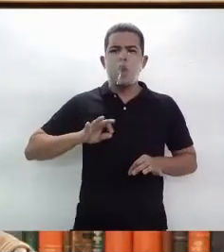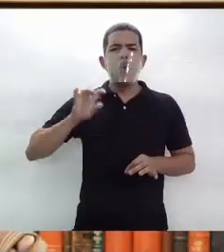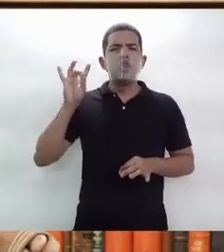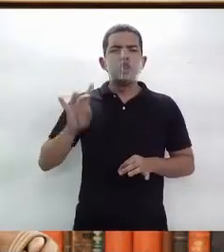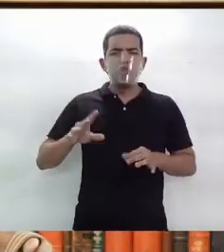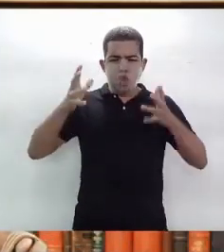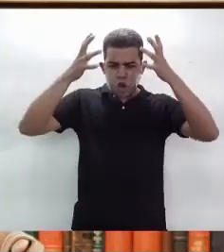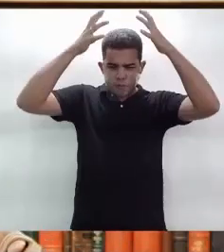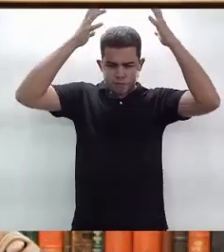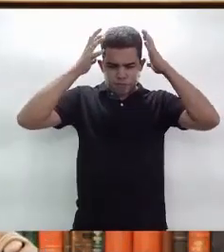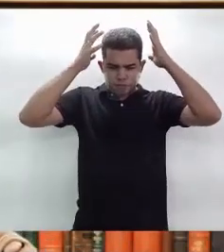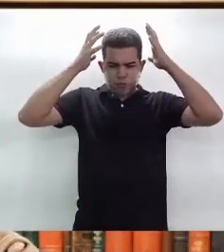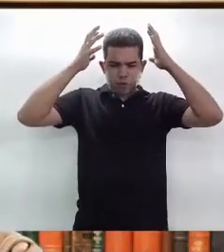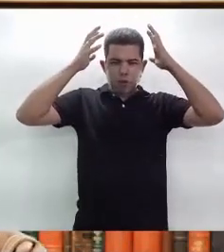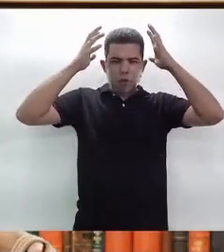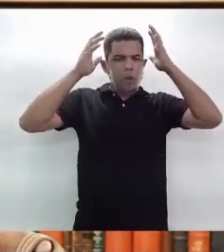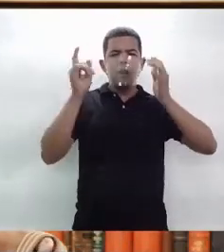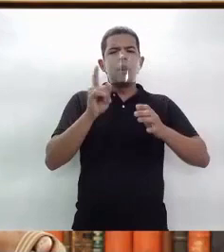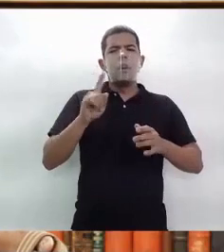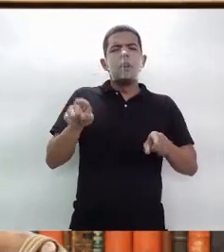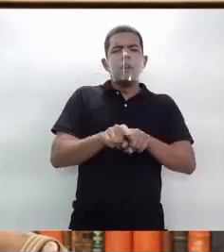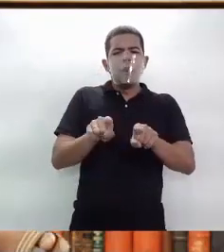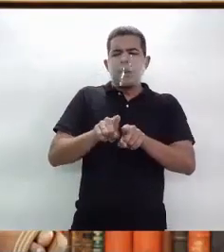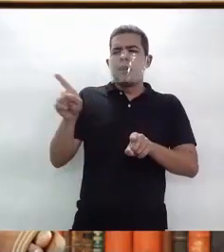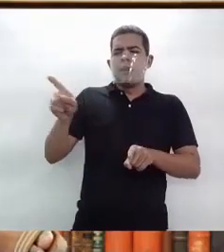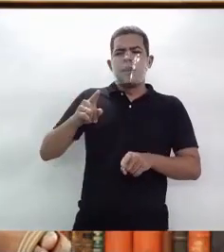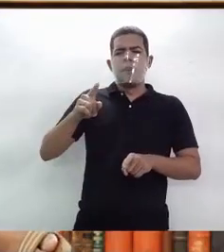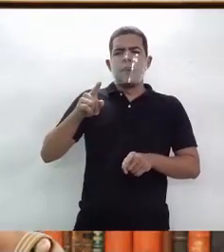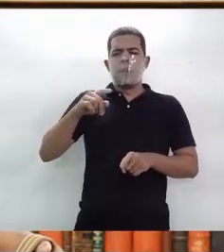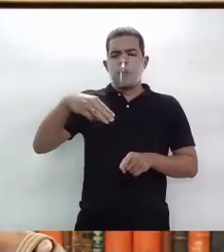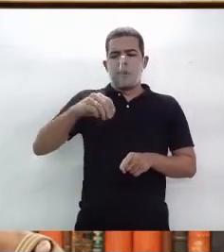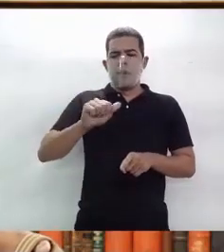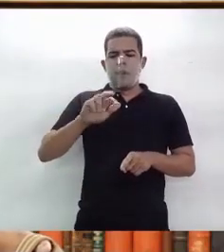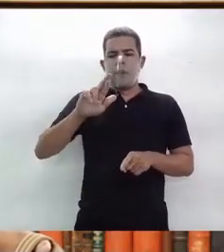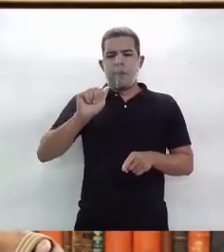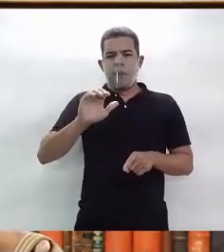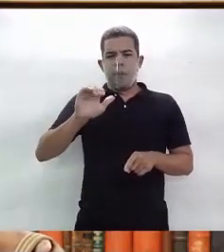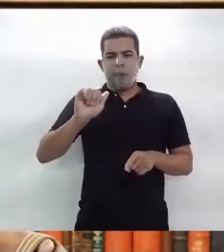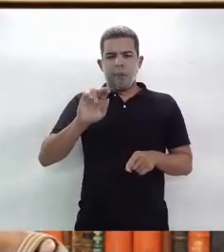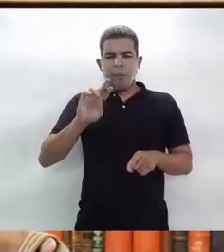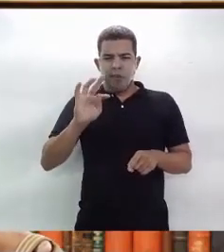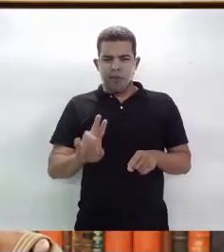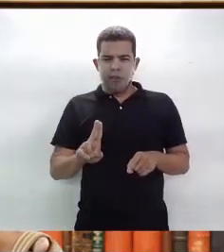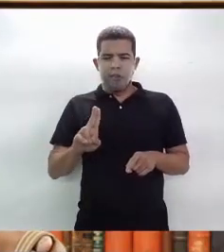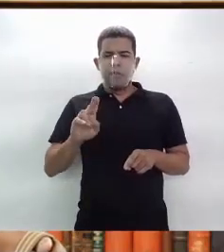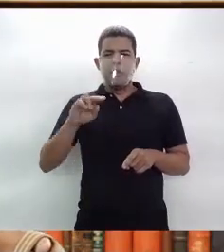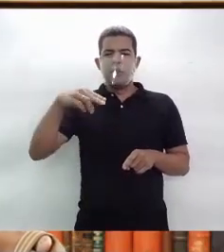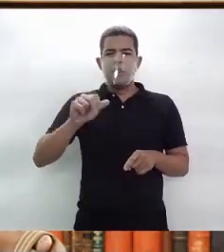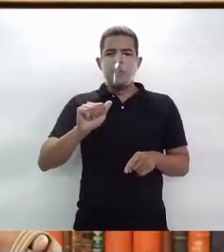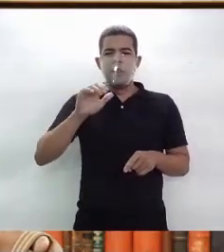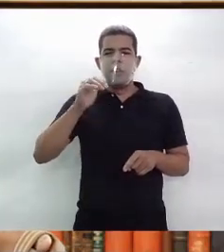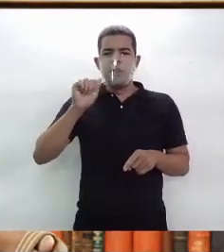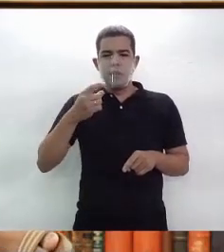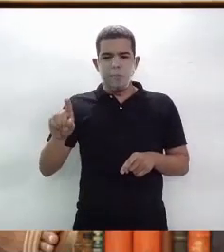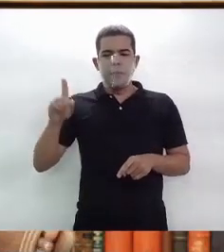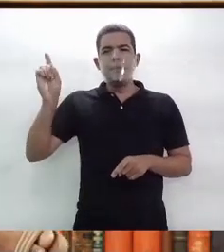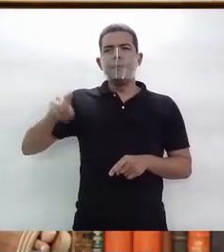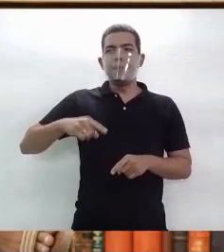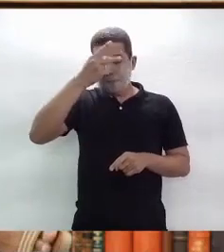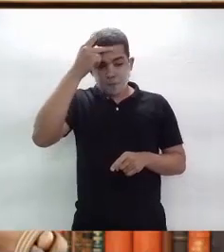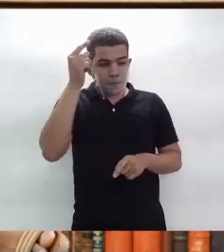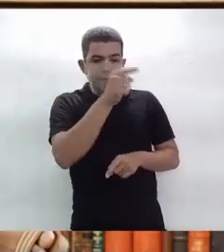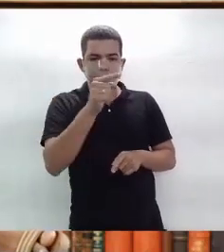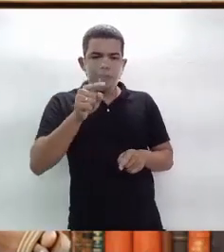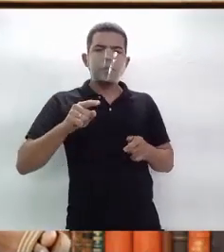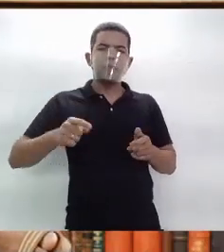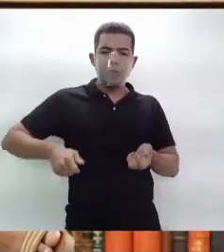também o maracatu nação. Todas as vestimentas, geralmente da corte maracatu, muitos deles são produzidos pelos próprios integrantes